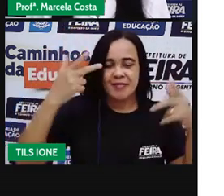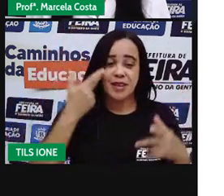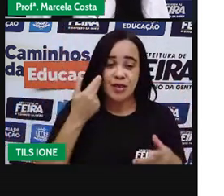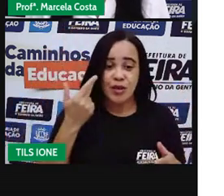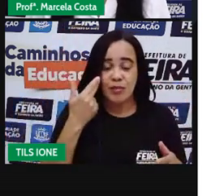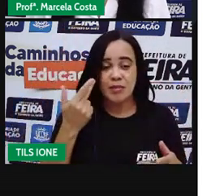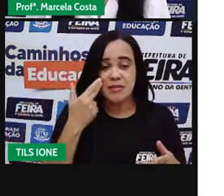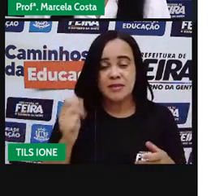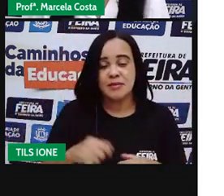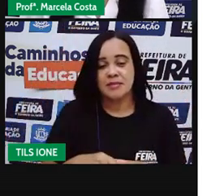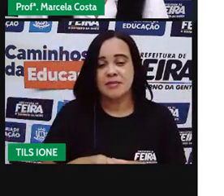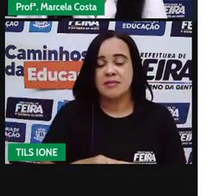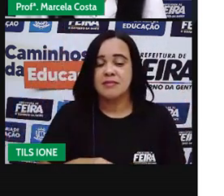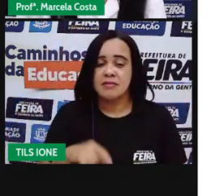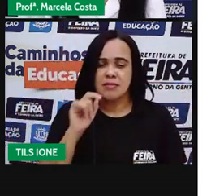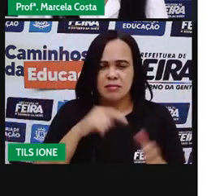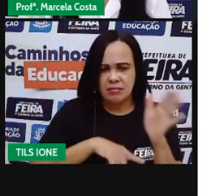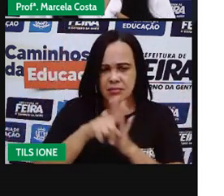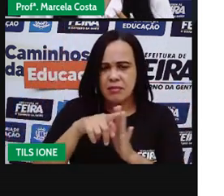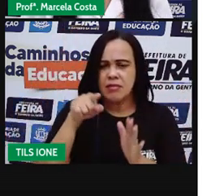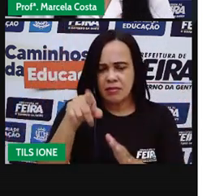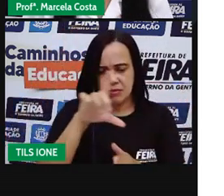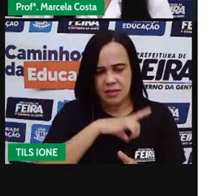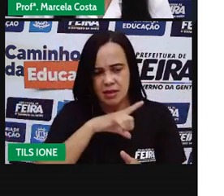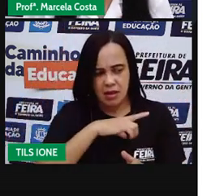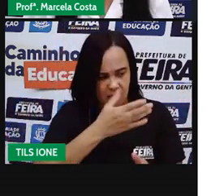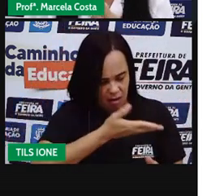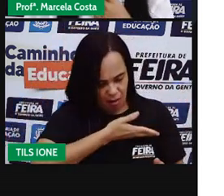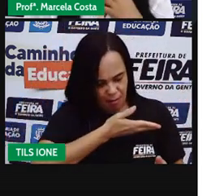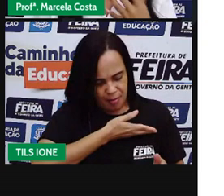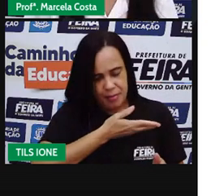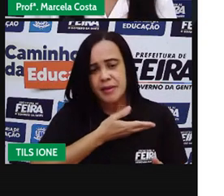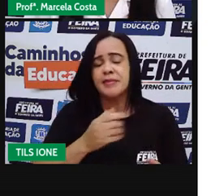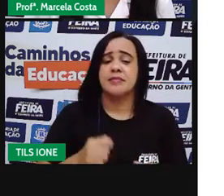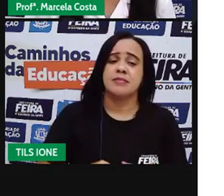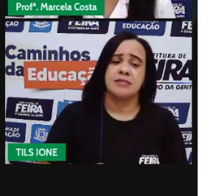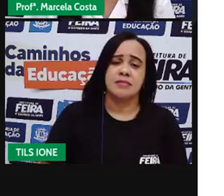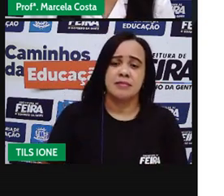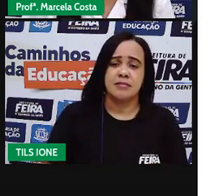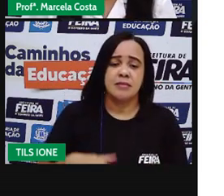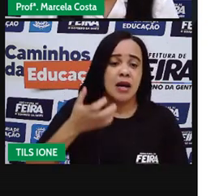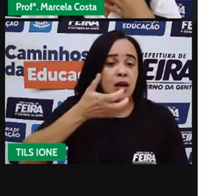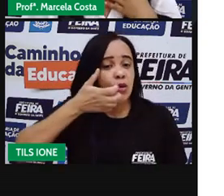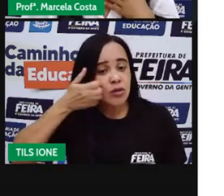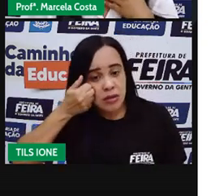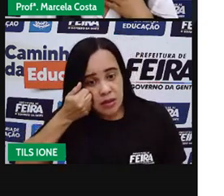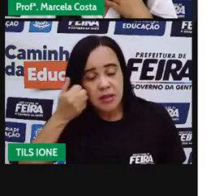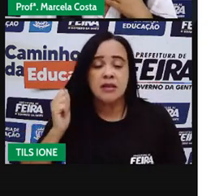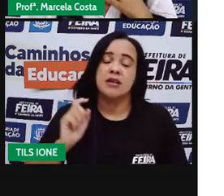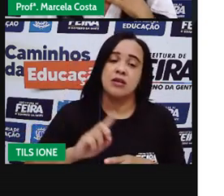Vocês têm algum amigo? Conhece alguém que é adotado?